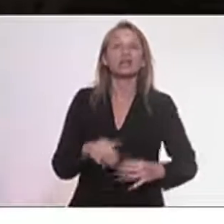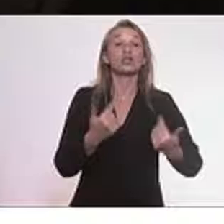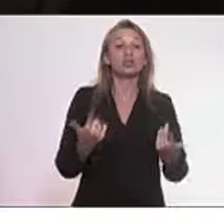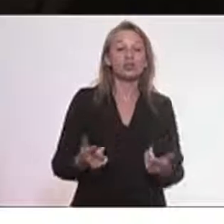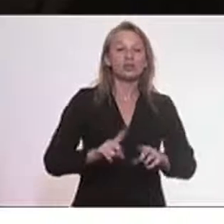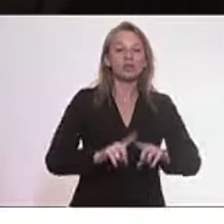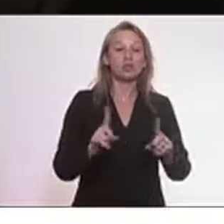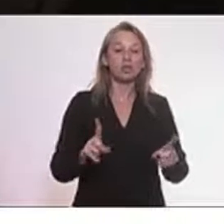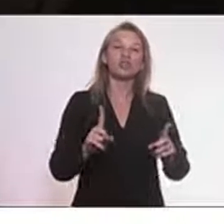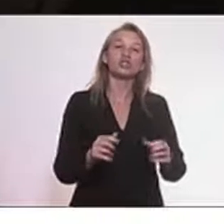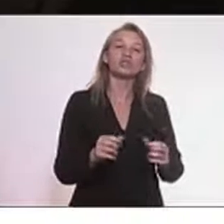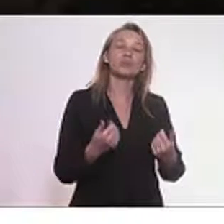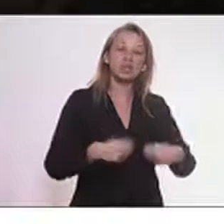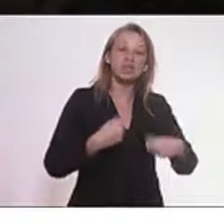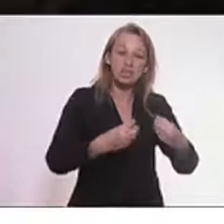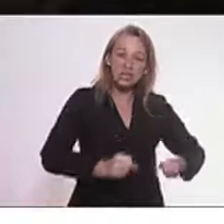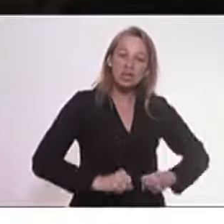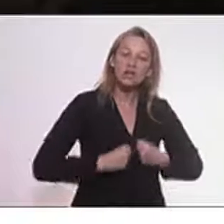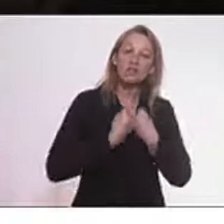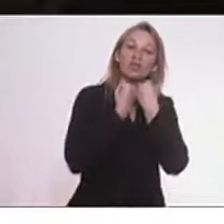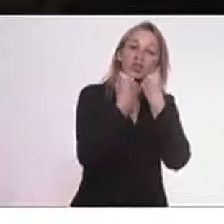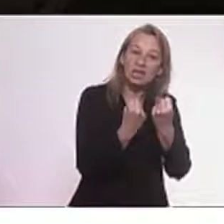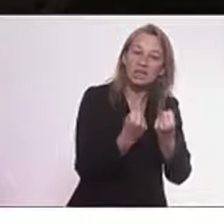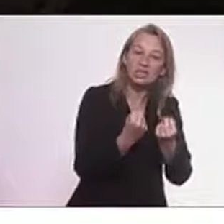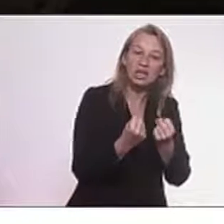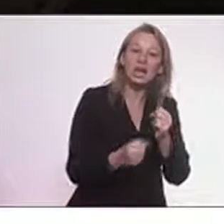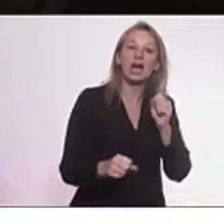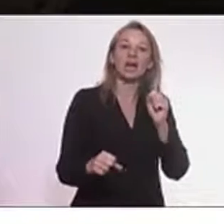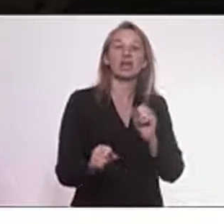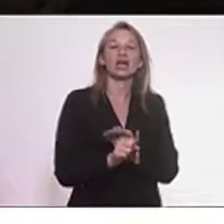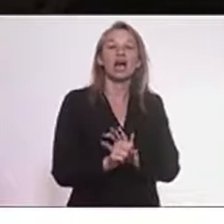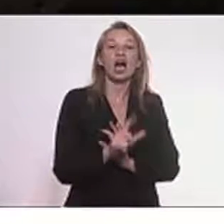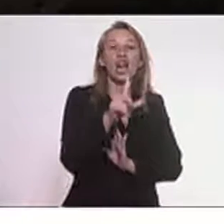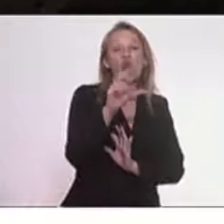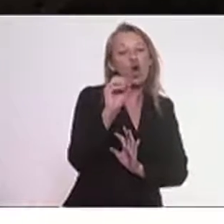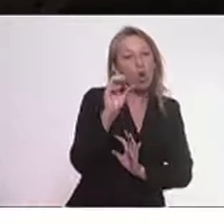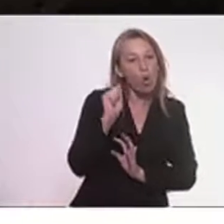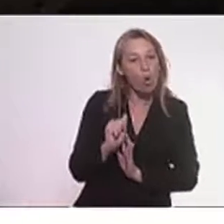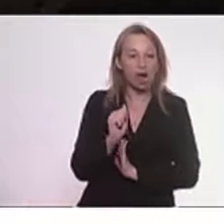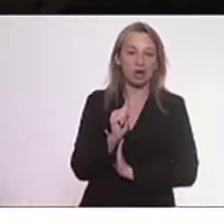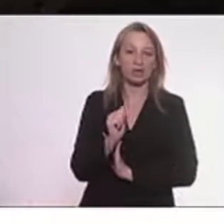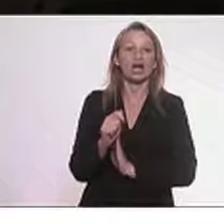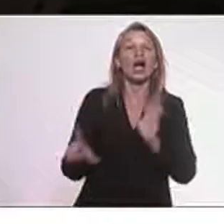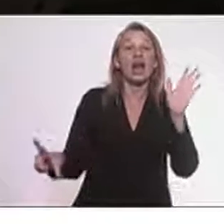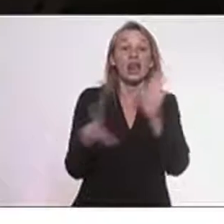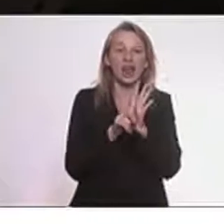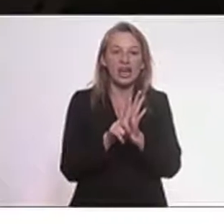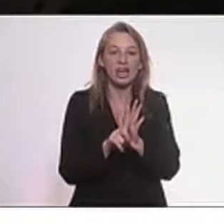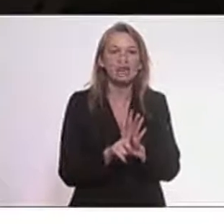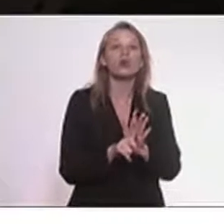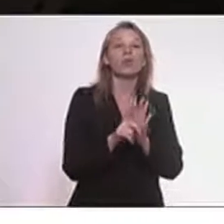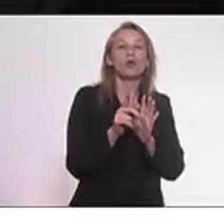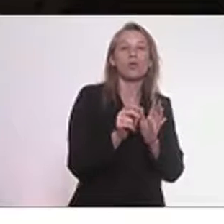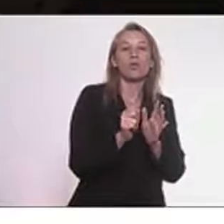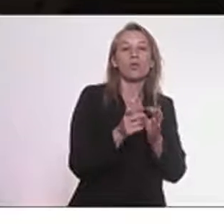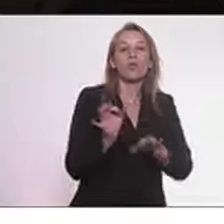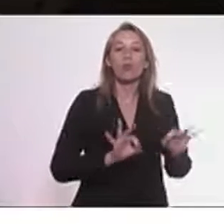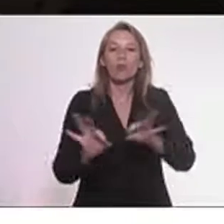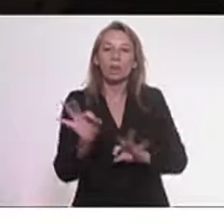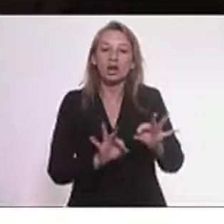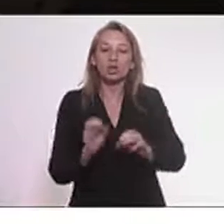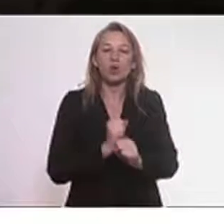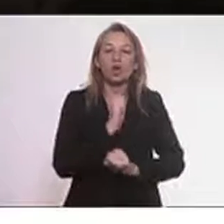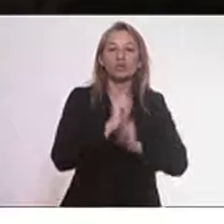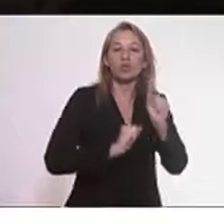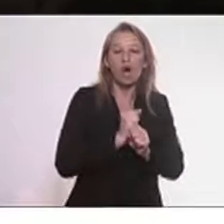orçamentárias, fortalecer a lei de diretriz orçamentária, fortalecer a LOA, a lei orçamentária anual, o plano plurianual, essas peças que